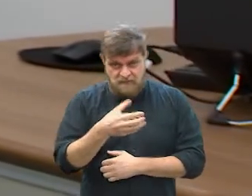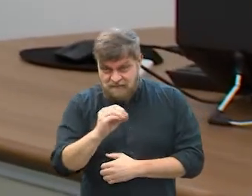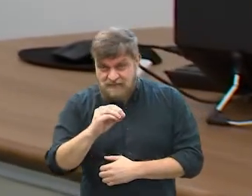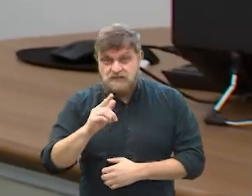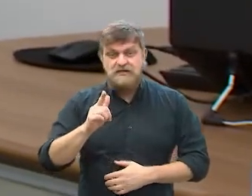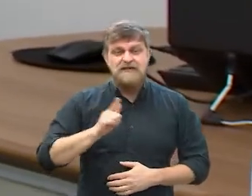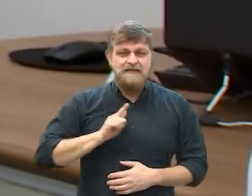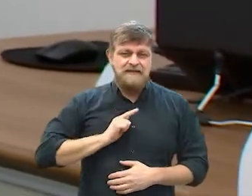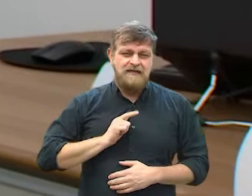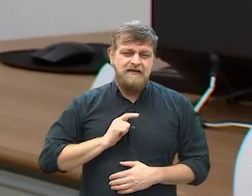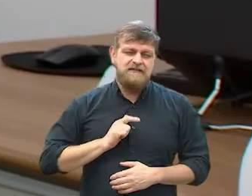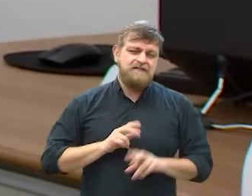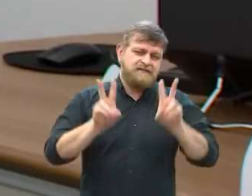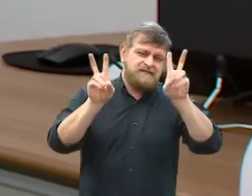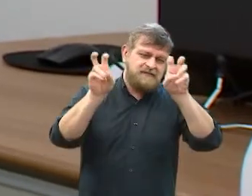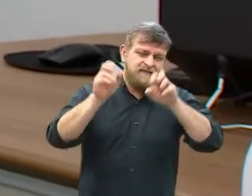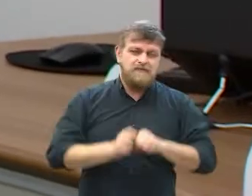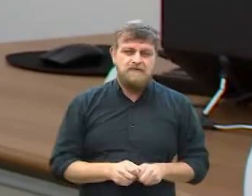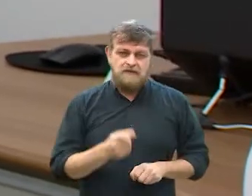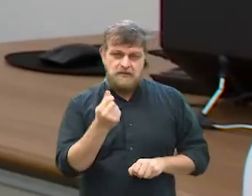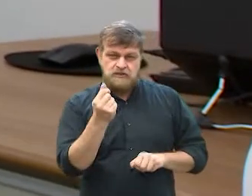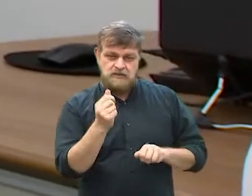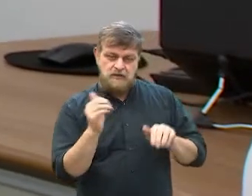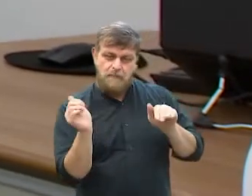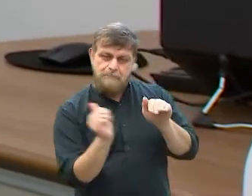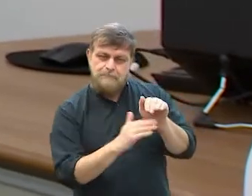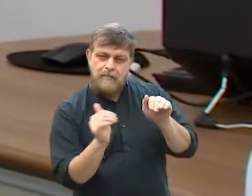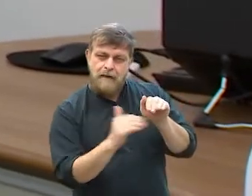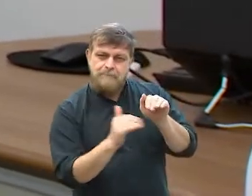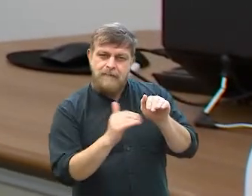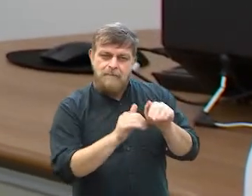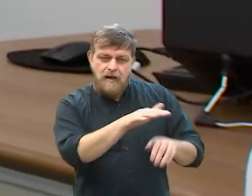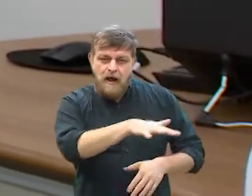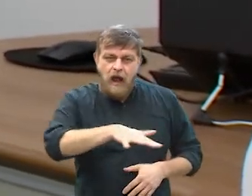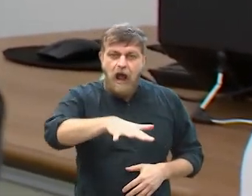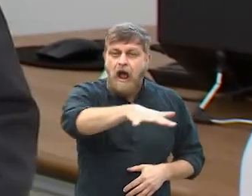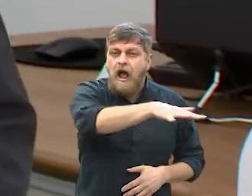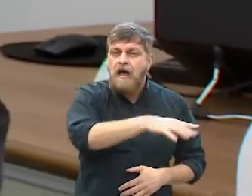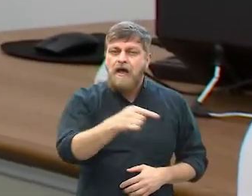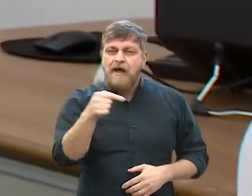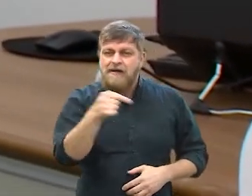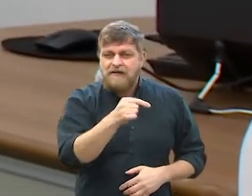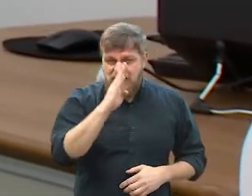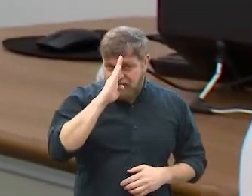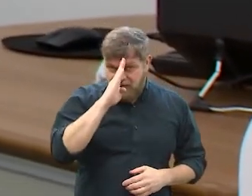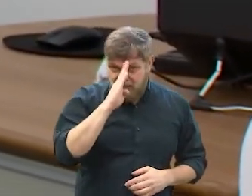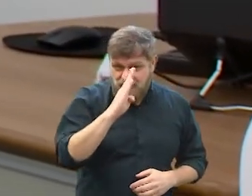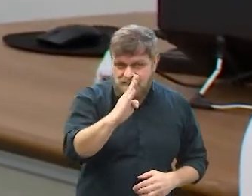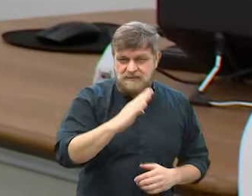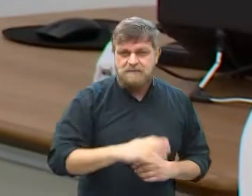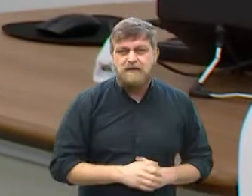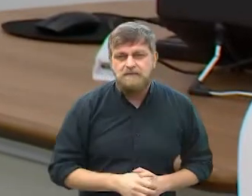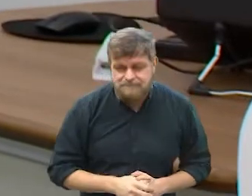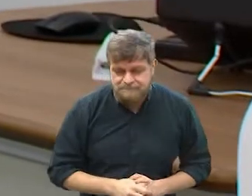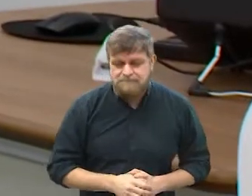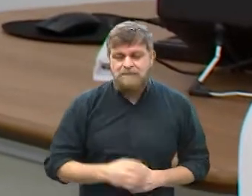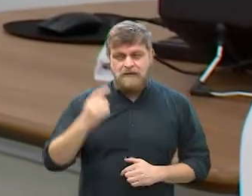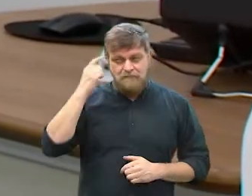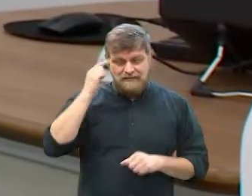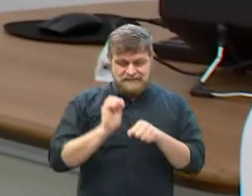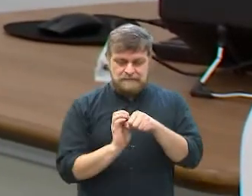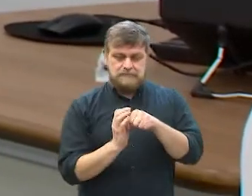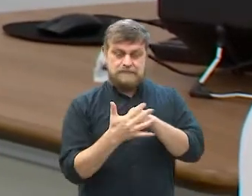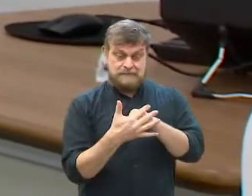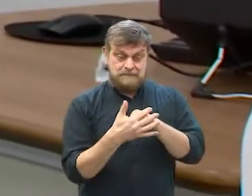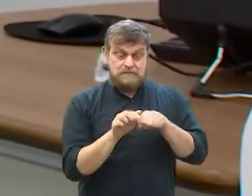Podemos falar de pequenos investimentos aí que são feitos a nível, principalmente aí da questão da